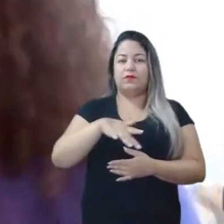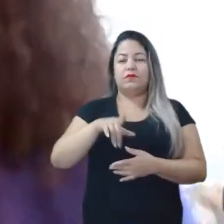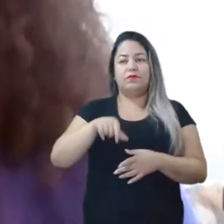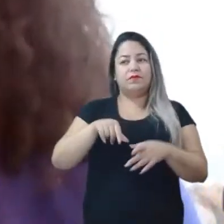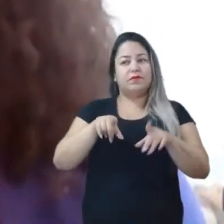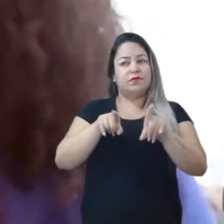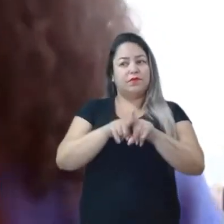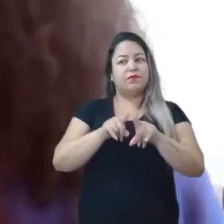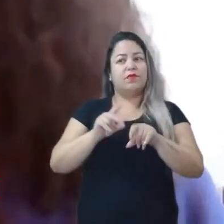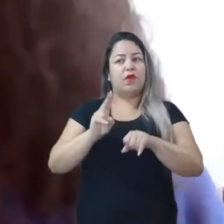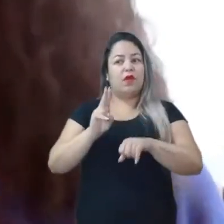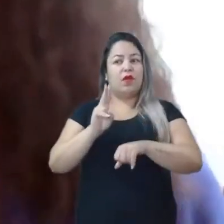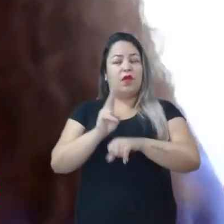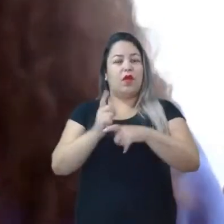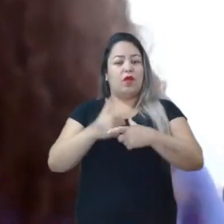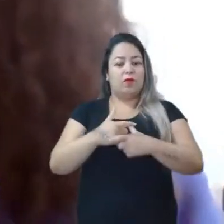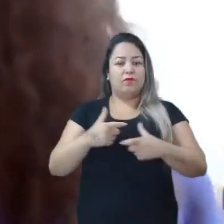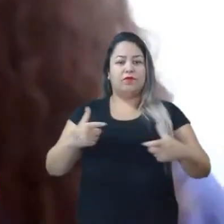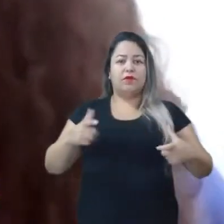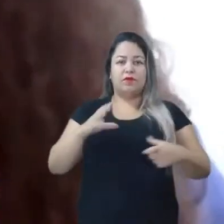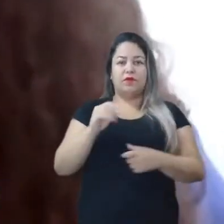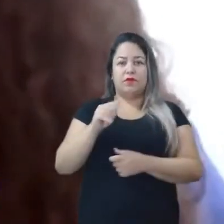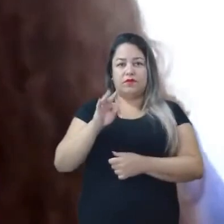cobertos por essa ampliação das cotas.